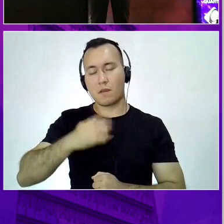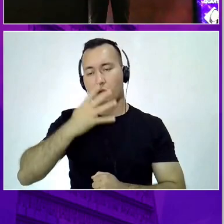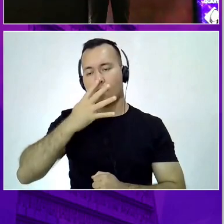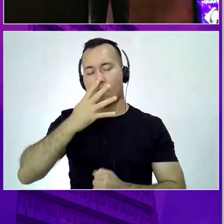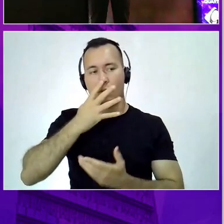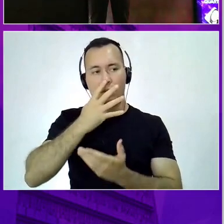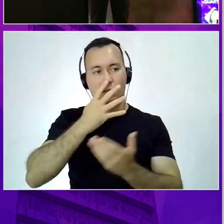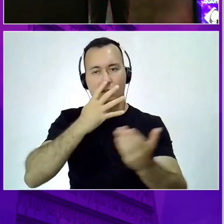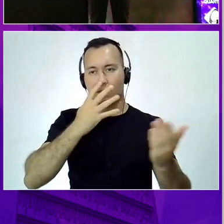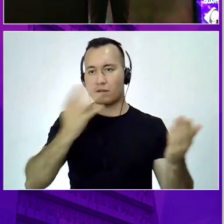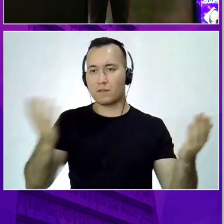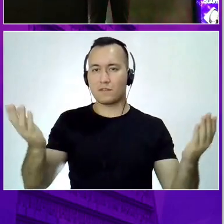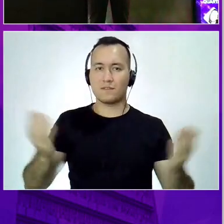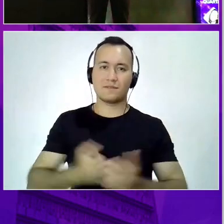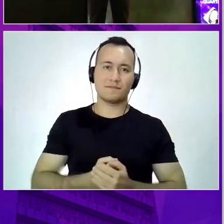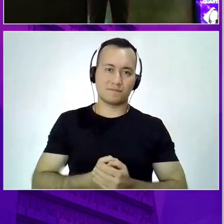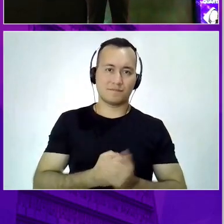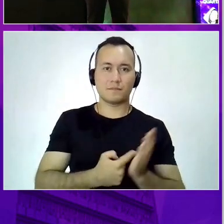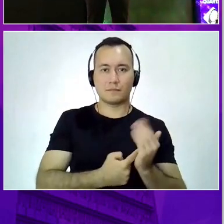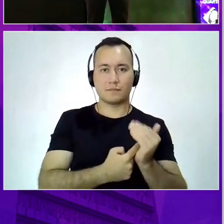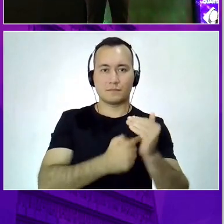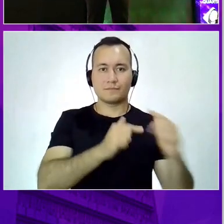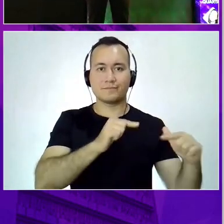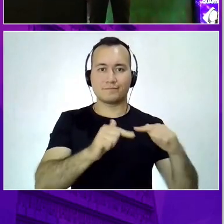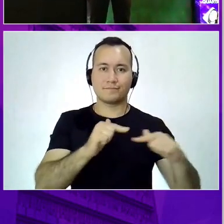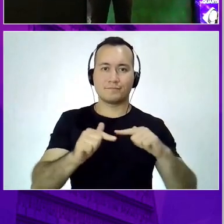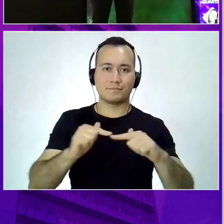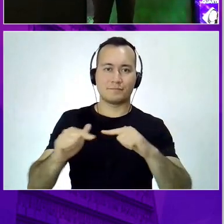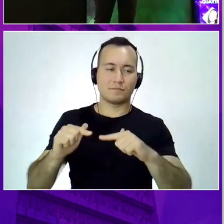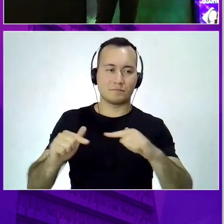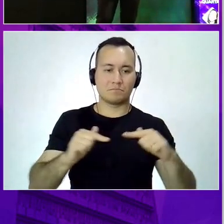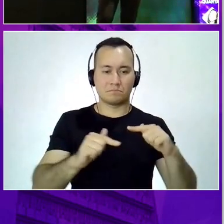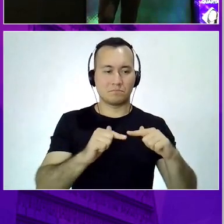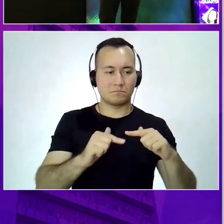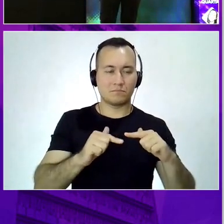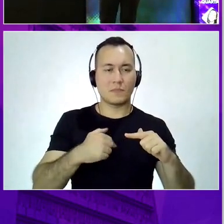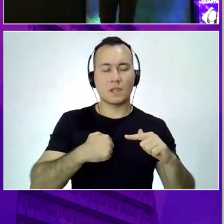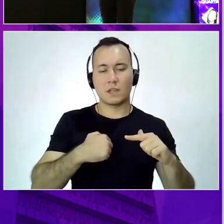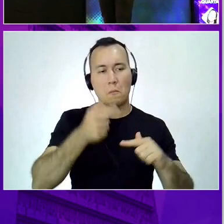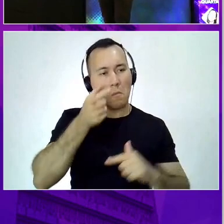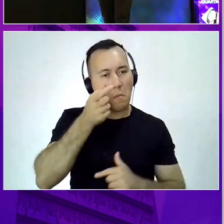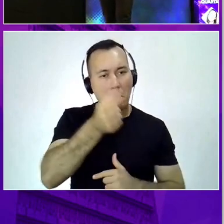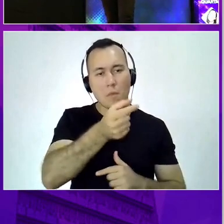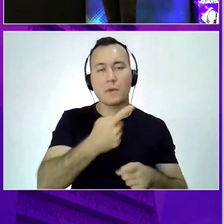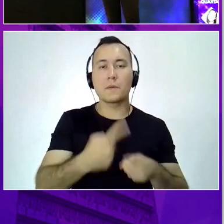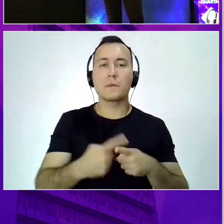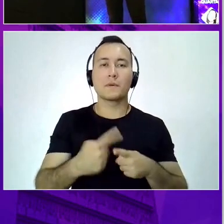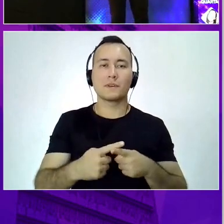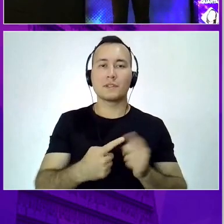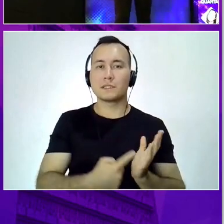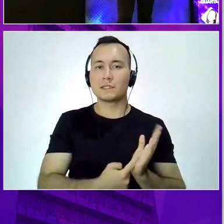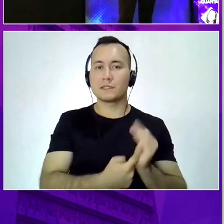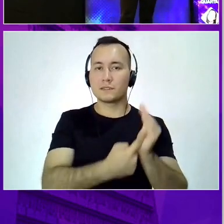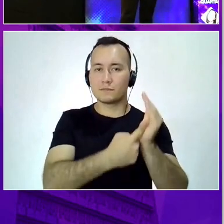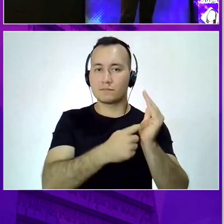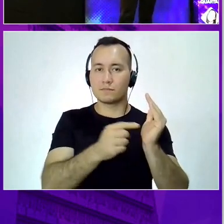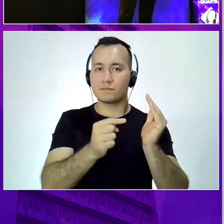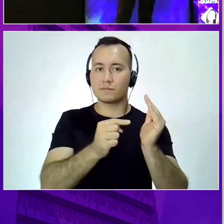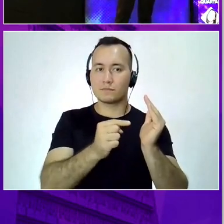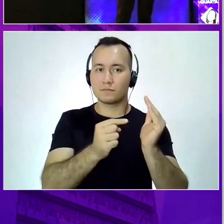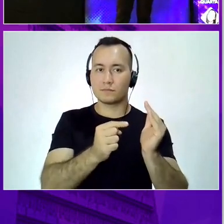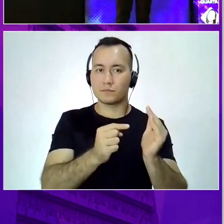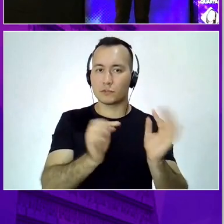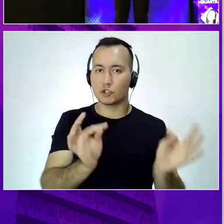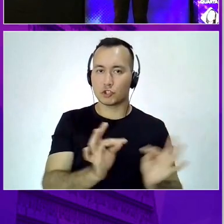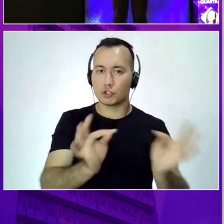assim, trabalhar com tecnologia, e eu acho que todos vocês aqui, é que, primeiro, tecnologia é algo que a gente aprende todo dia,